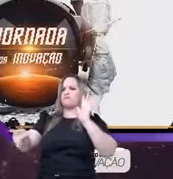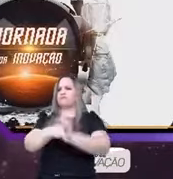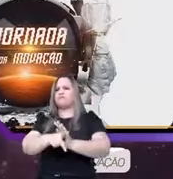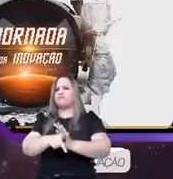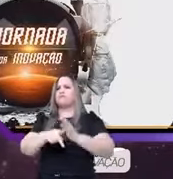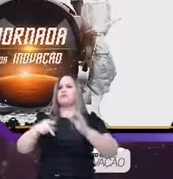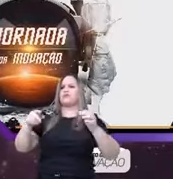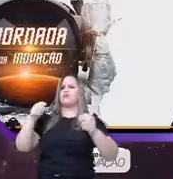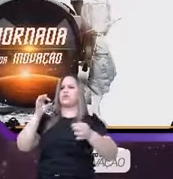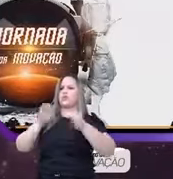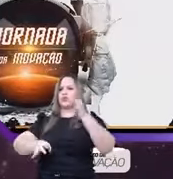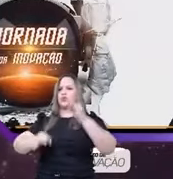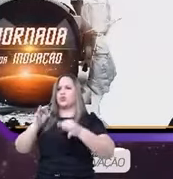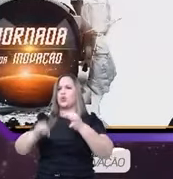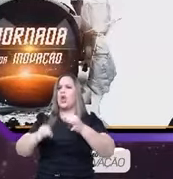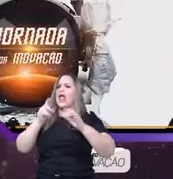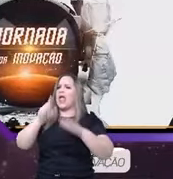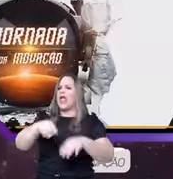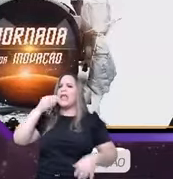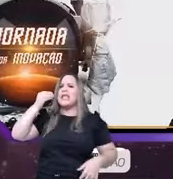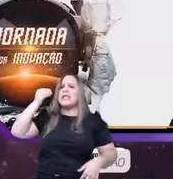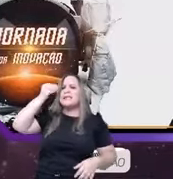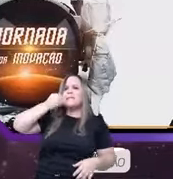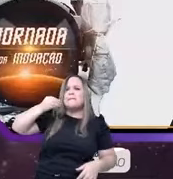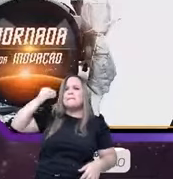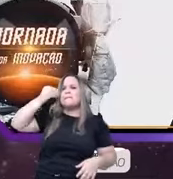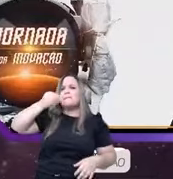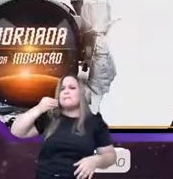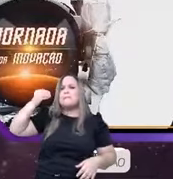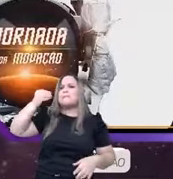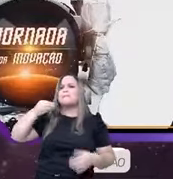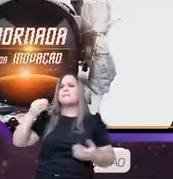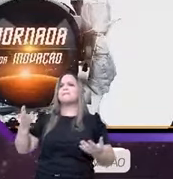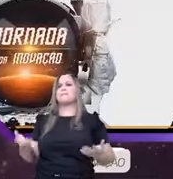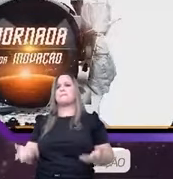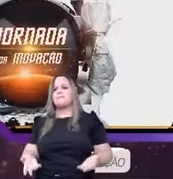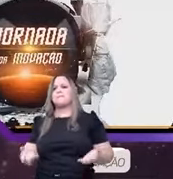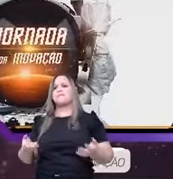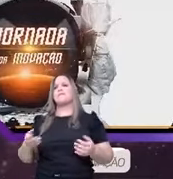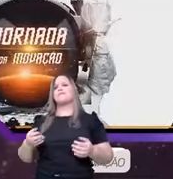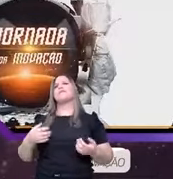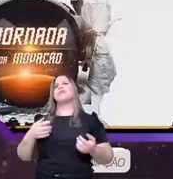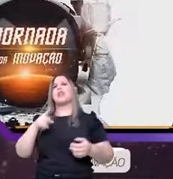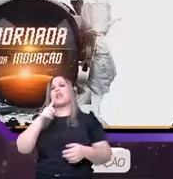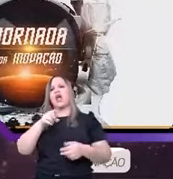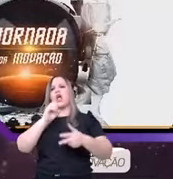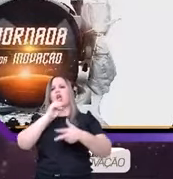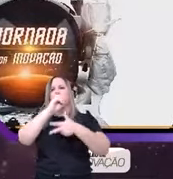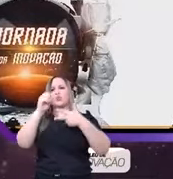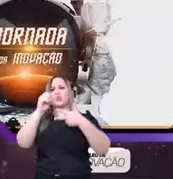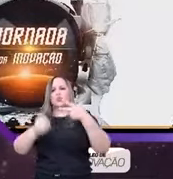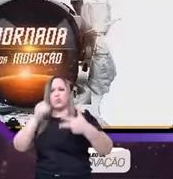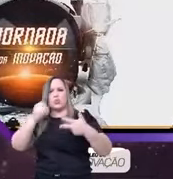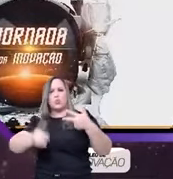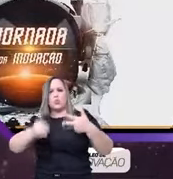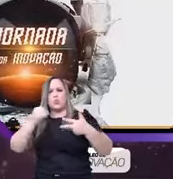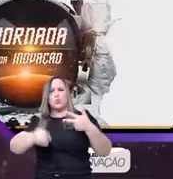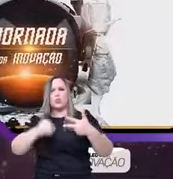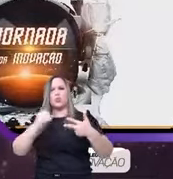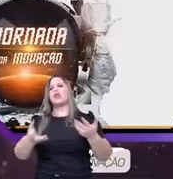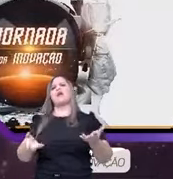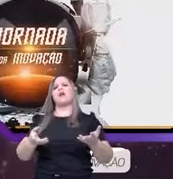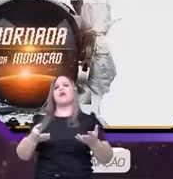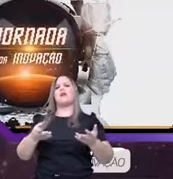de experimentação. E me vem a questão se o judiciário é um local, é um locus adequado para se fazer qualquer tipo